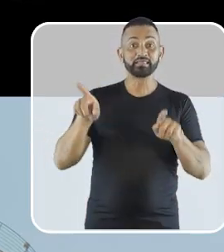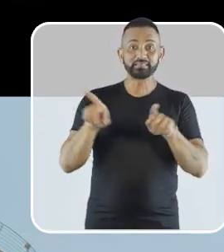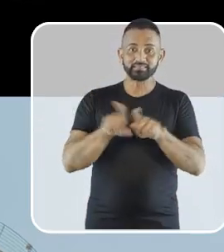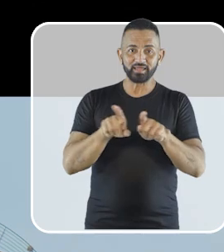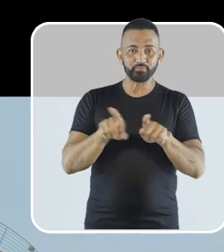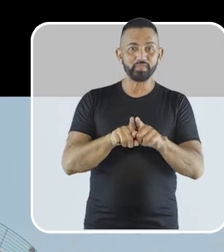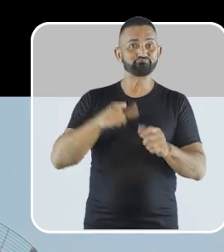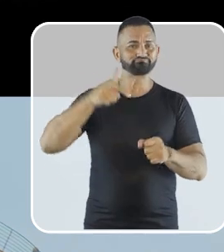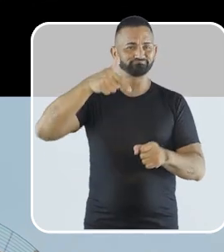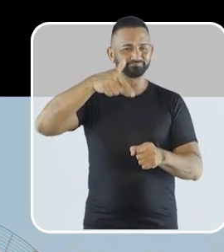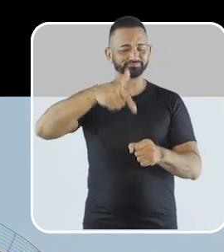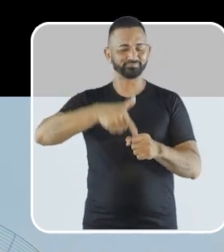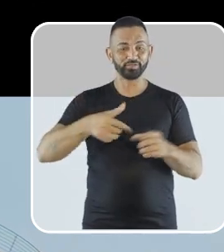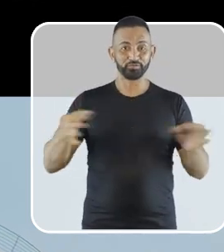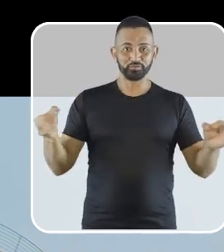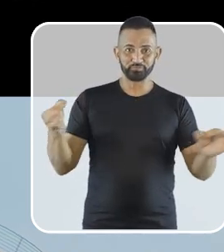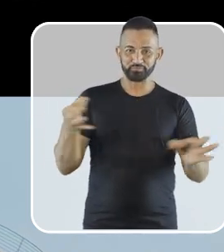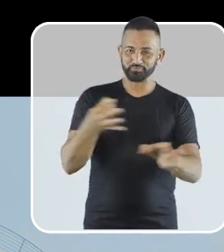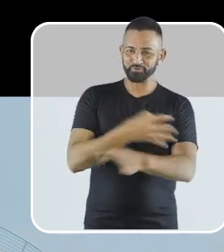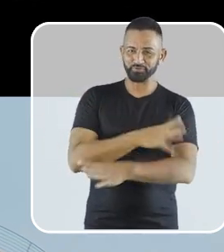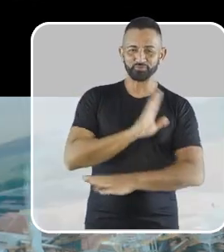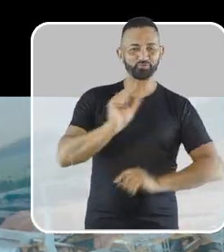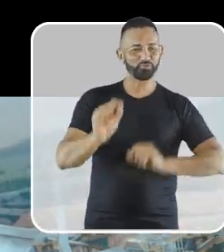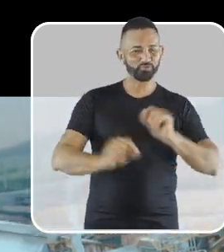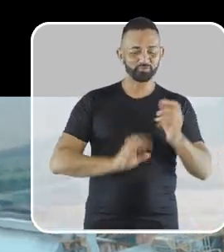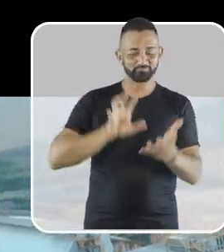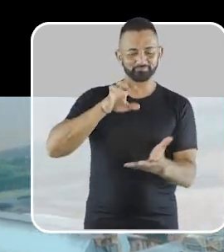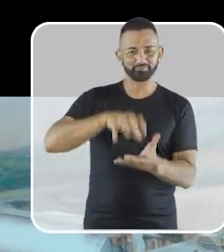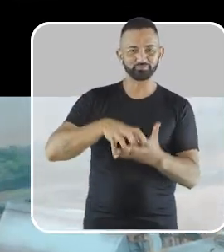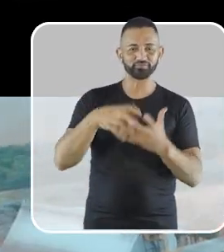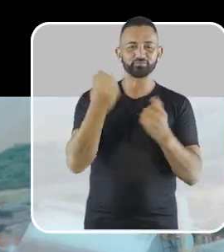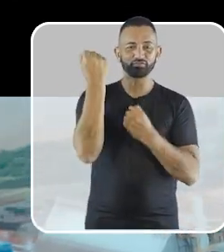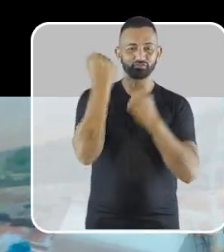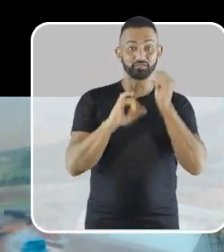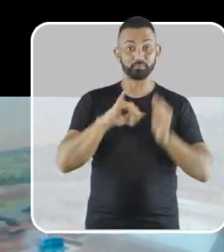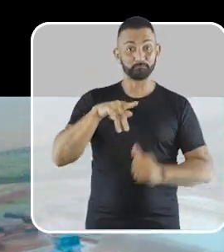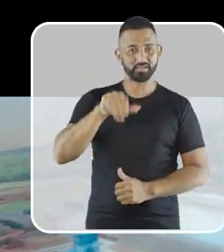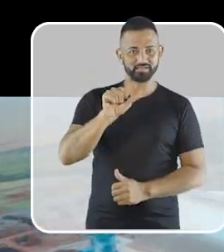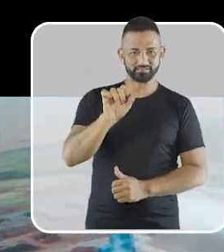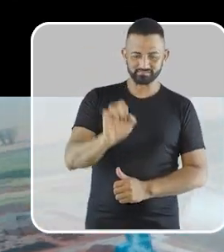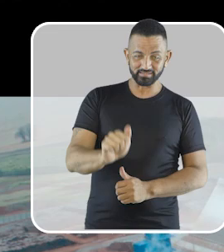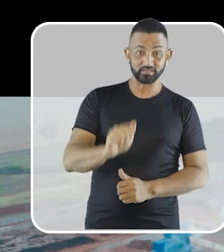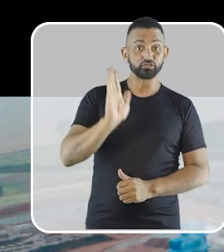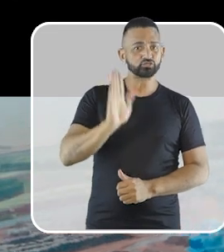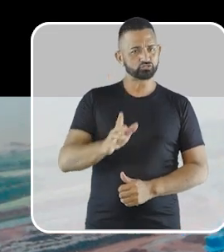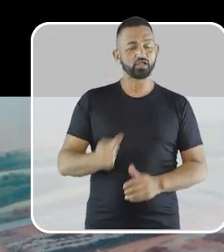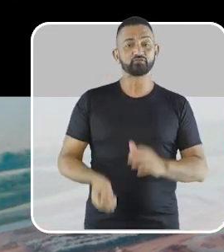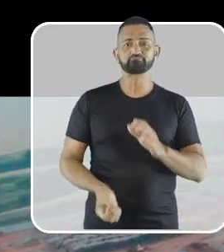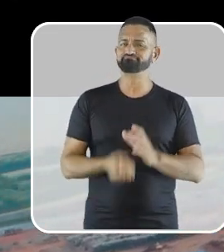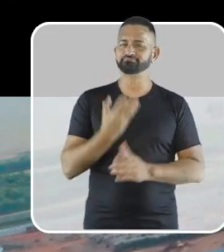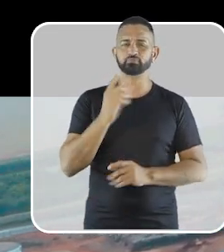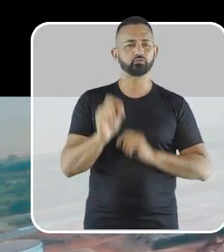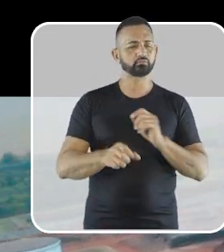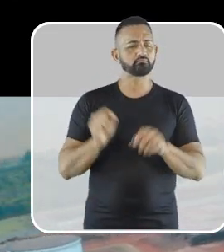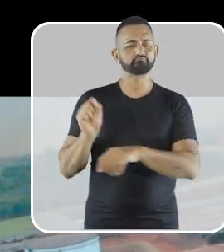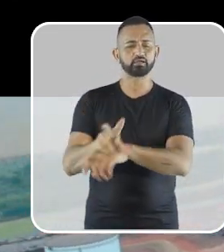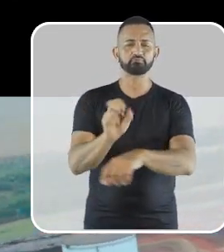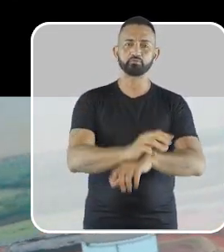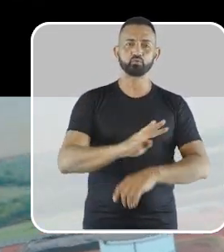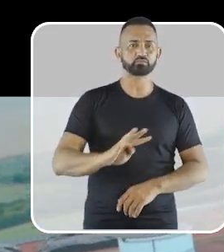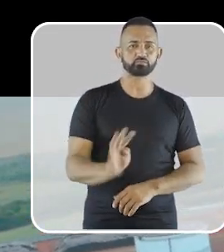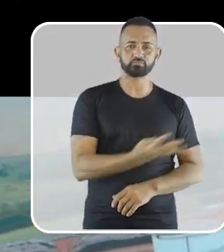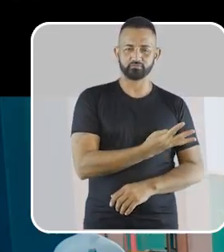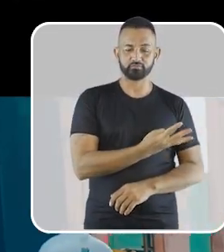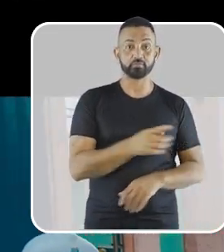o Maranhão se prepara para o início da operação do Complexo Industrial da Impasa Brasil, que vai gerar cerca de 4